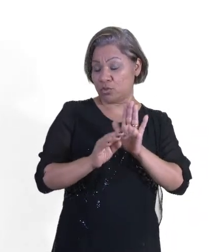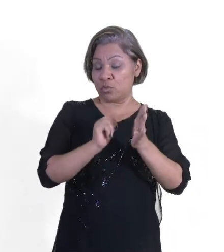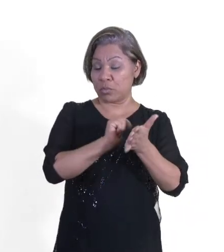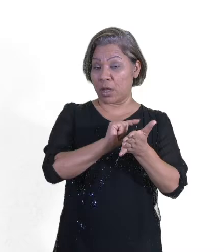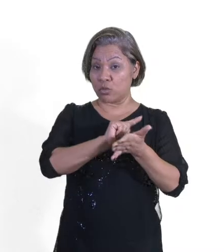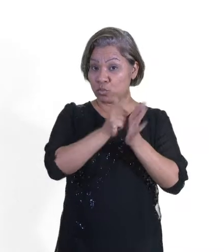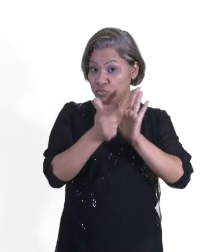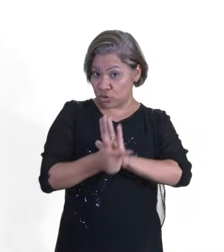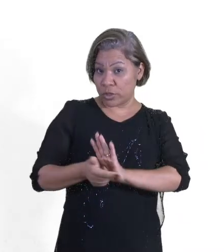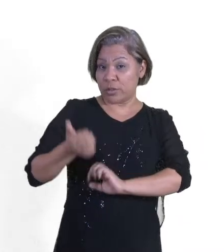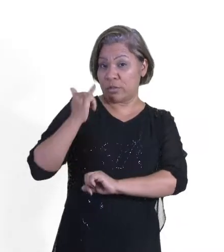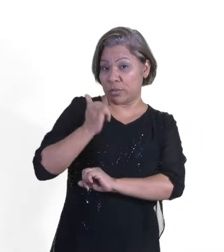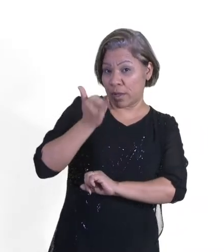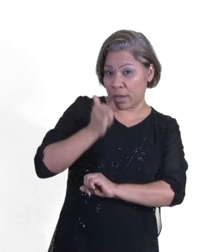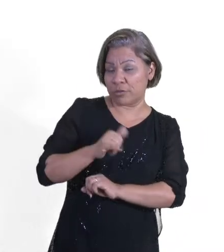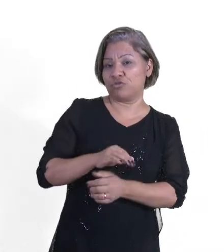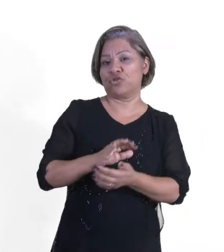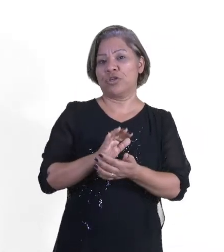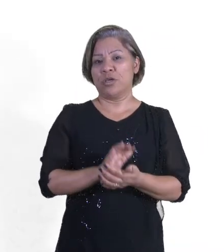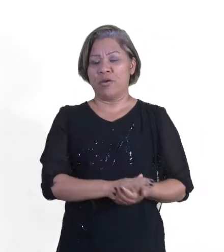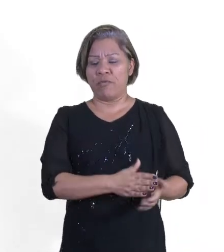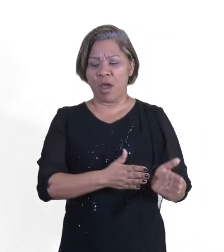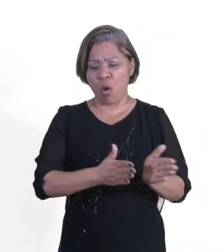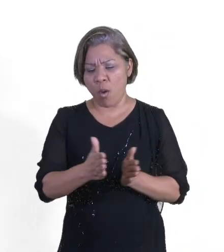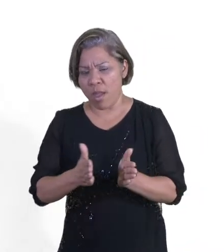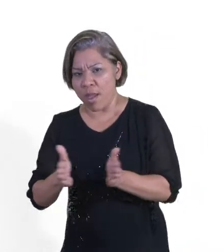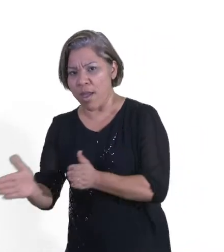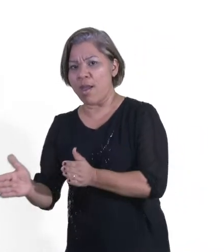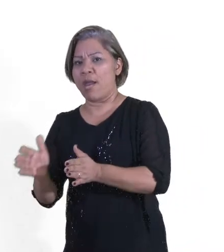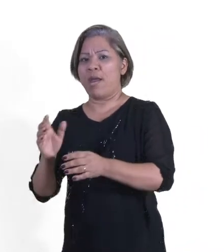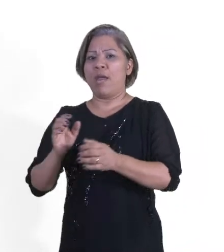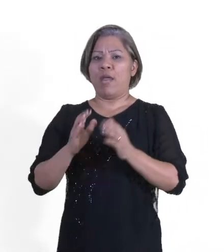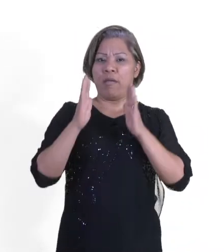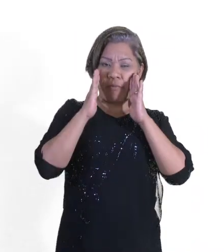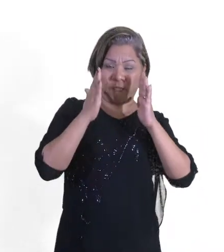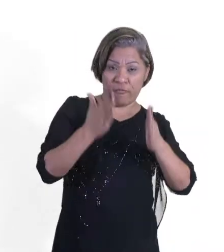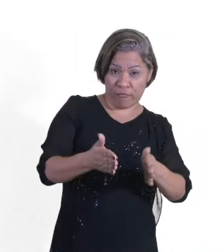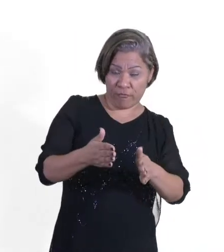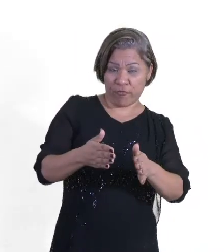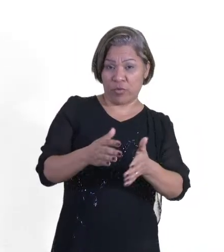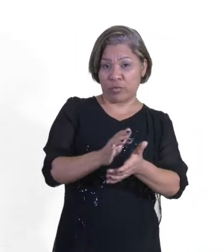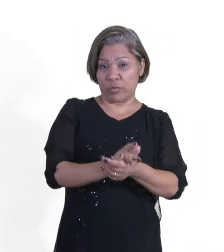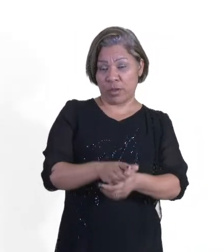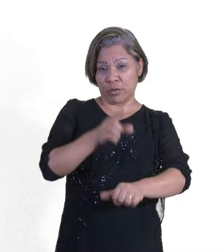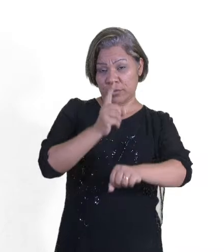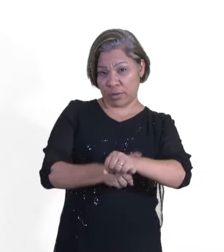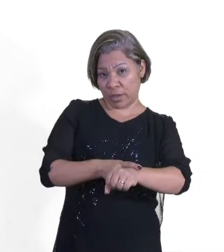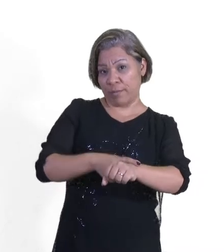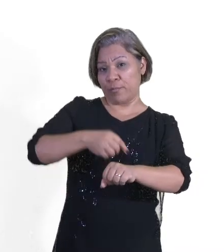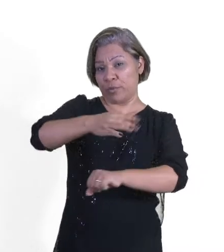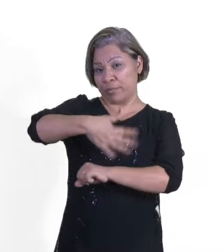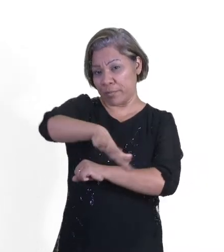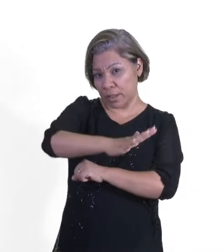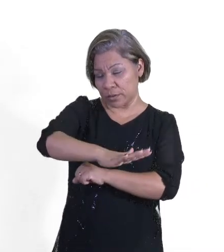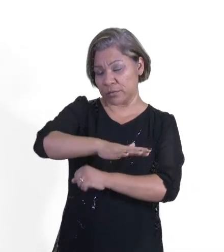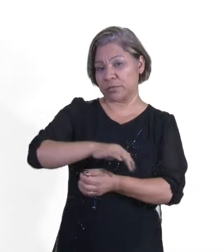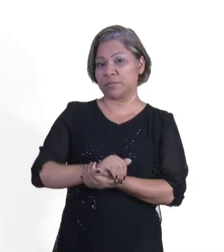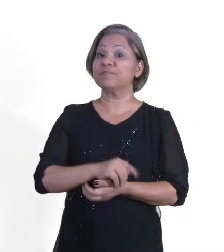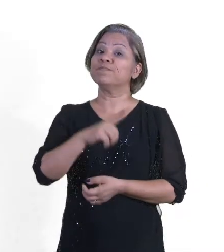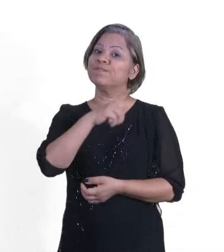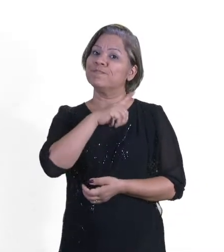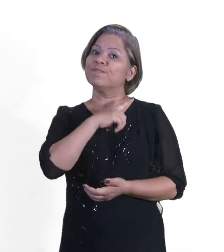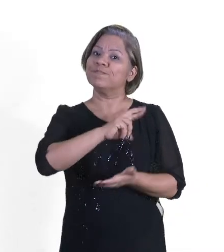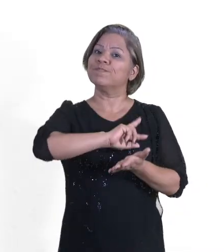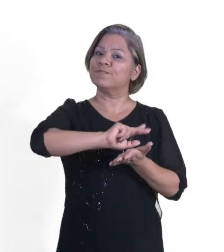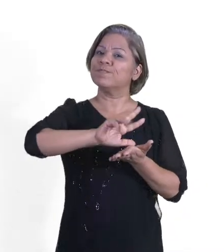com enredo, foco narrativo, personagem, tempo e espaço, há diversos tipos de crônica